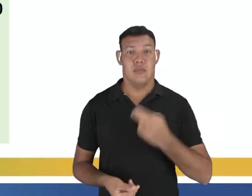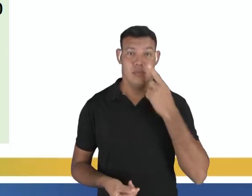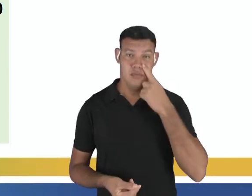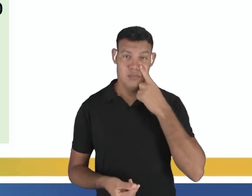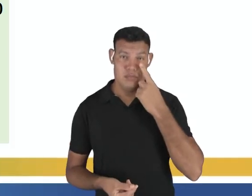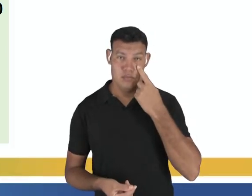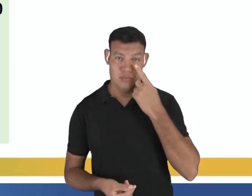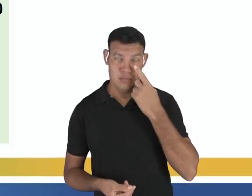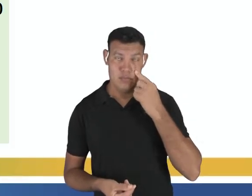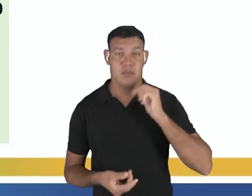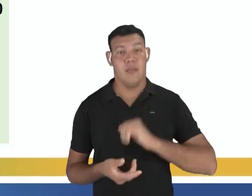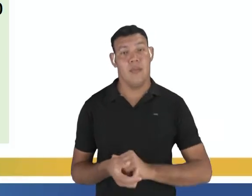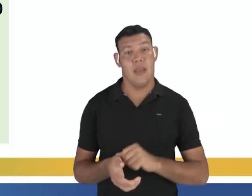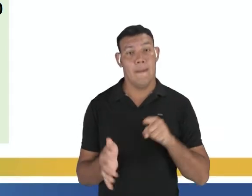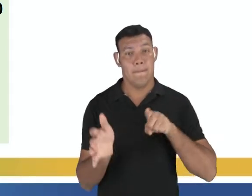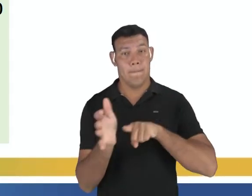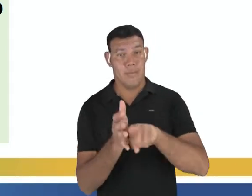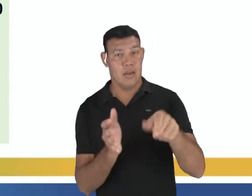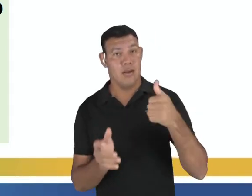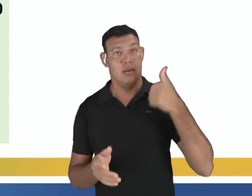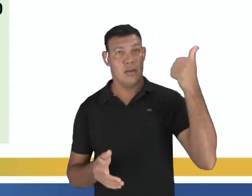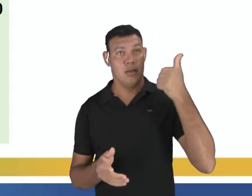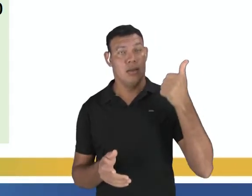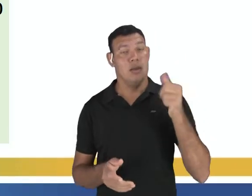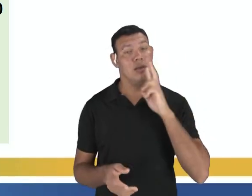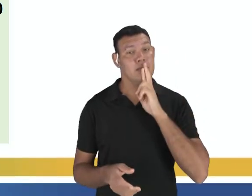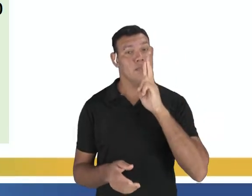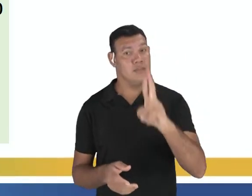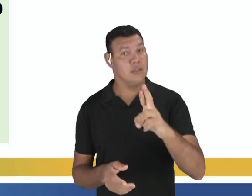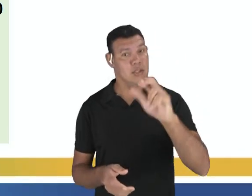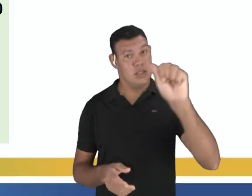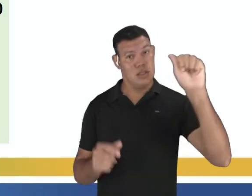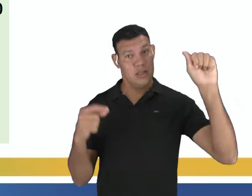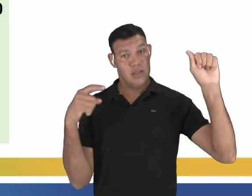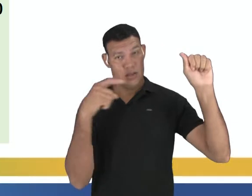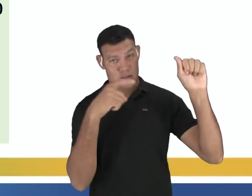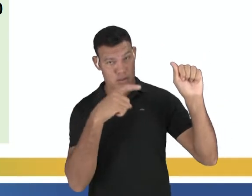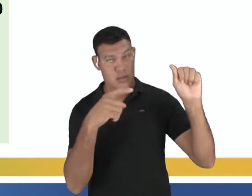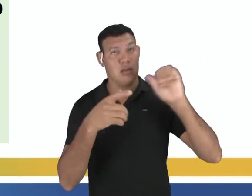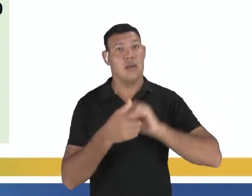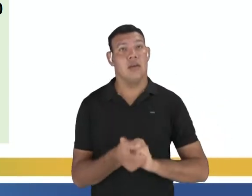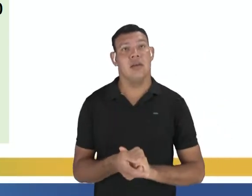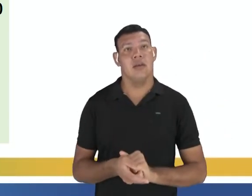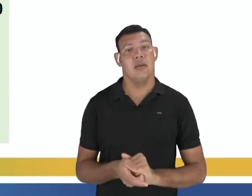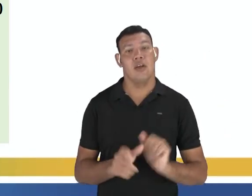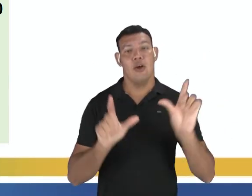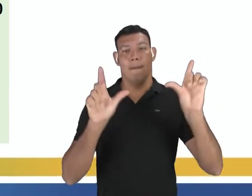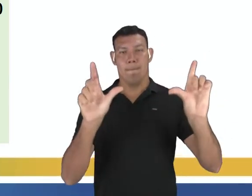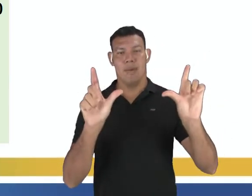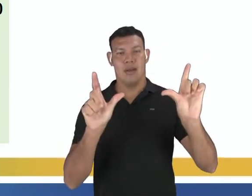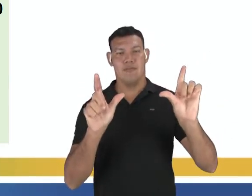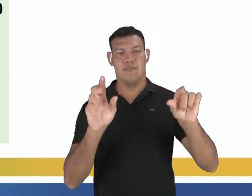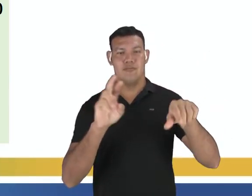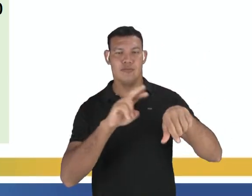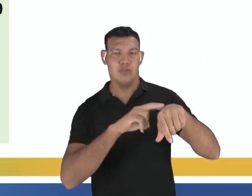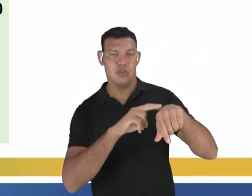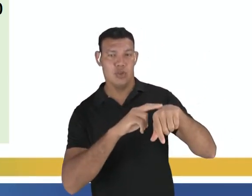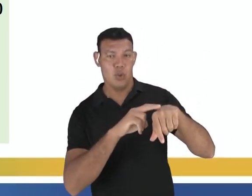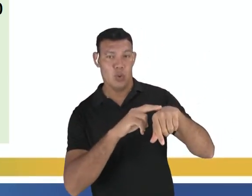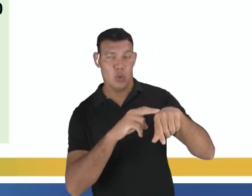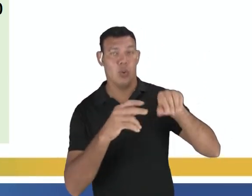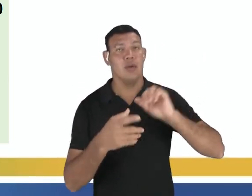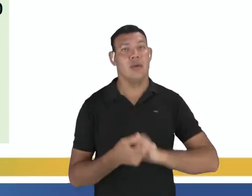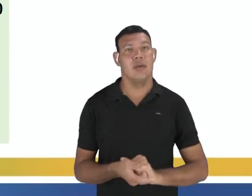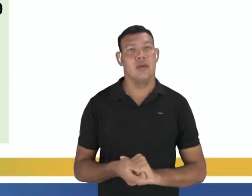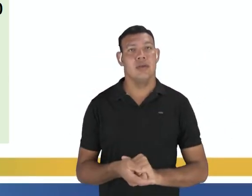Vejam aí, ó. A questão número 1, a resposta correta é a letra A, tá? Ali no quadrinho roxo eu coloquei para vocês a fórmula, né? O